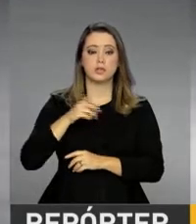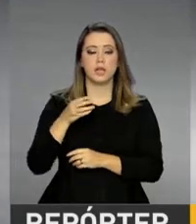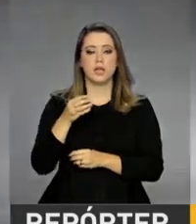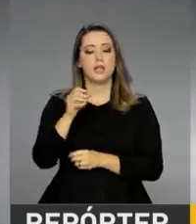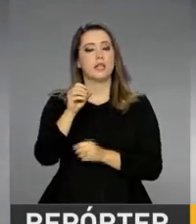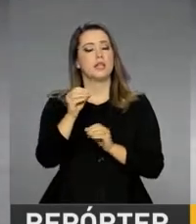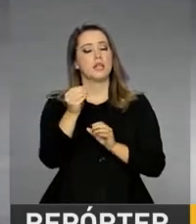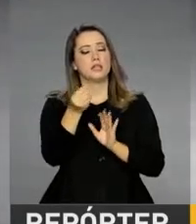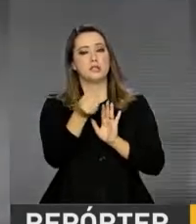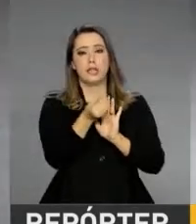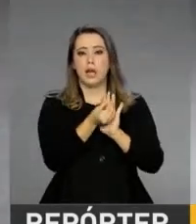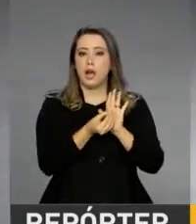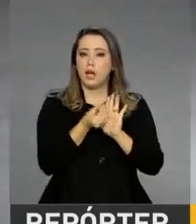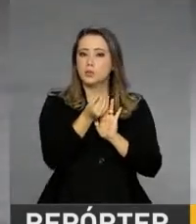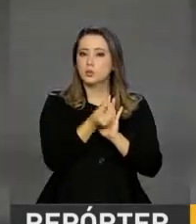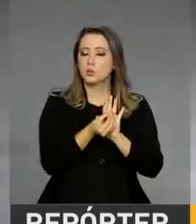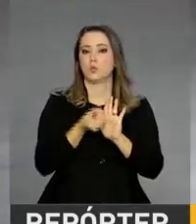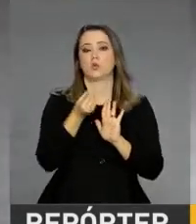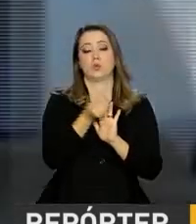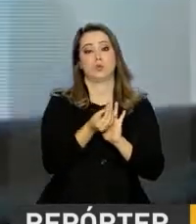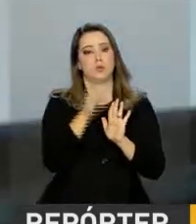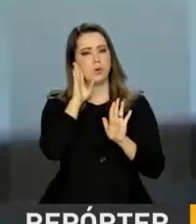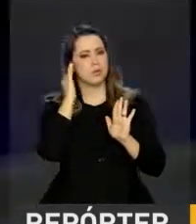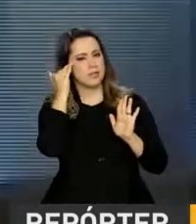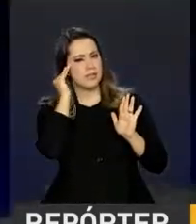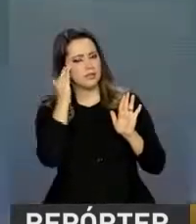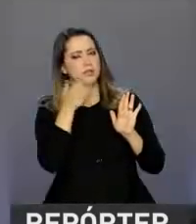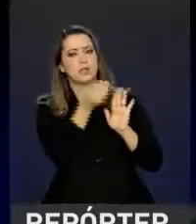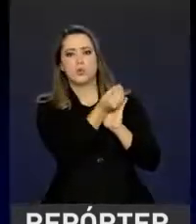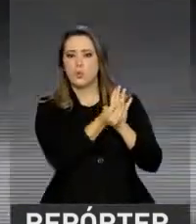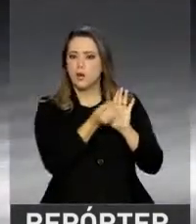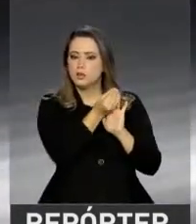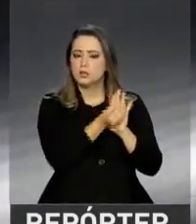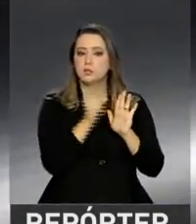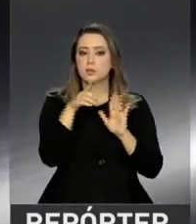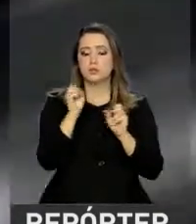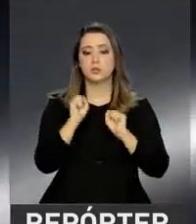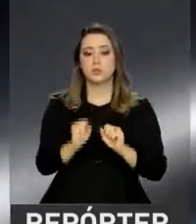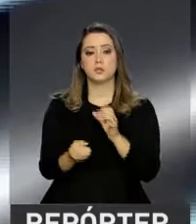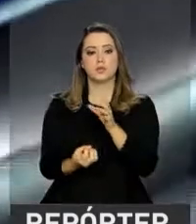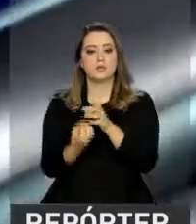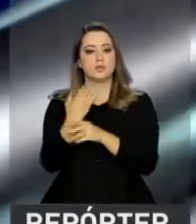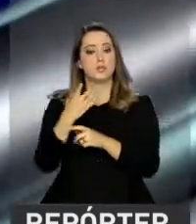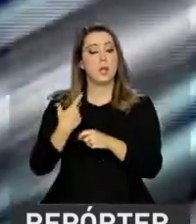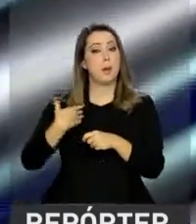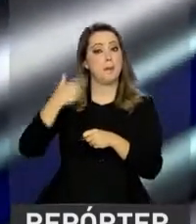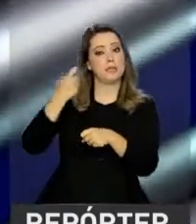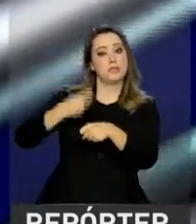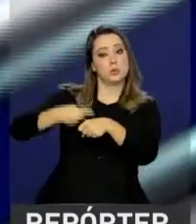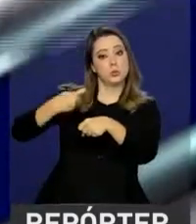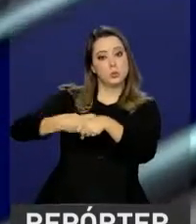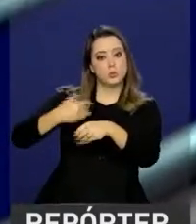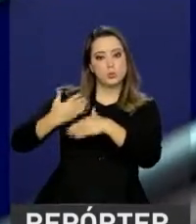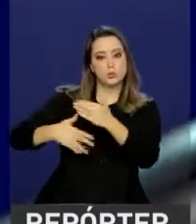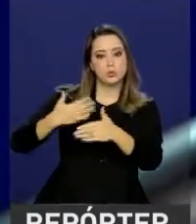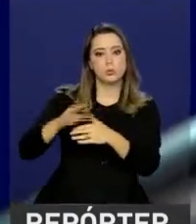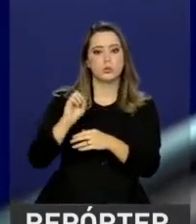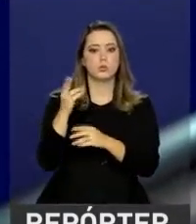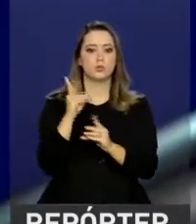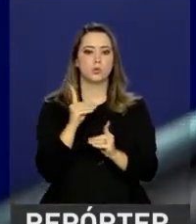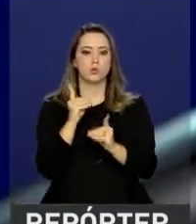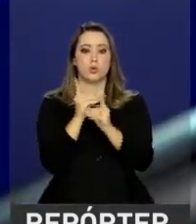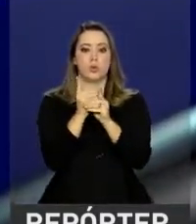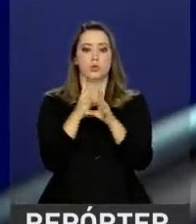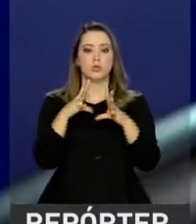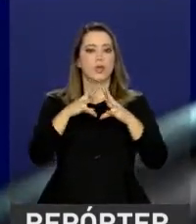quando se compreende a estrutura de um átomo é possível por exemplo criar materiais mais resistentes ou encontrar a cura